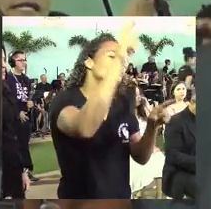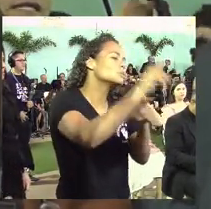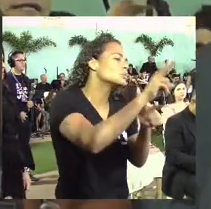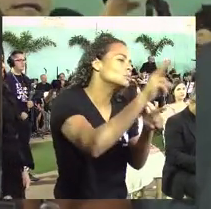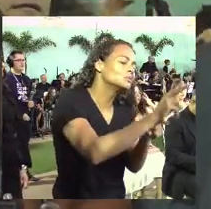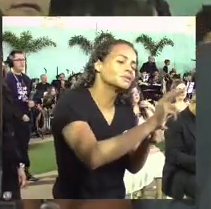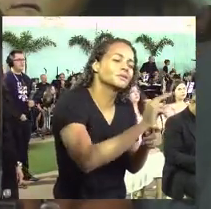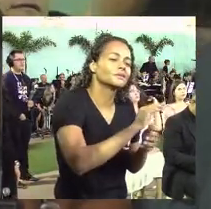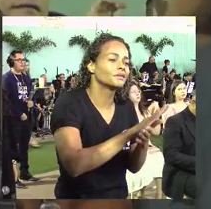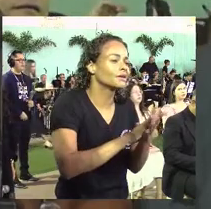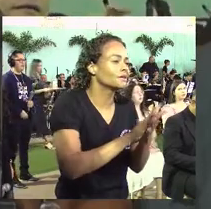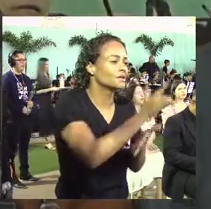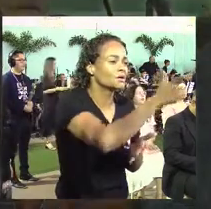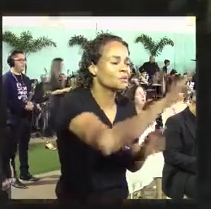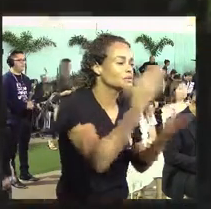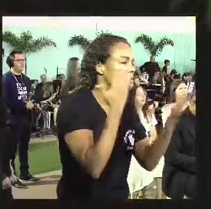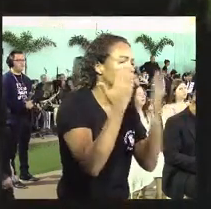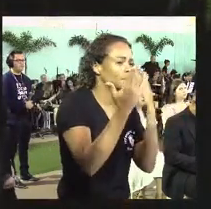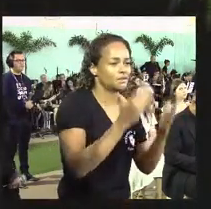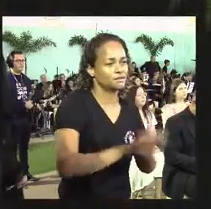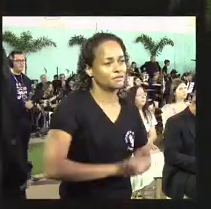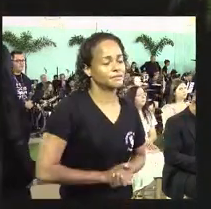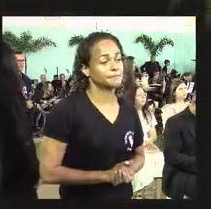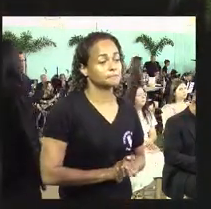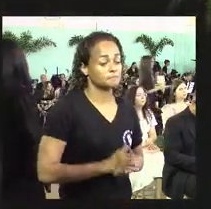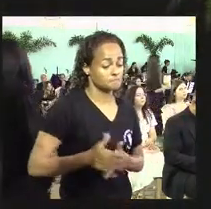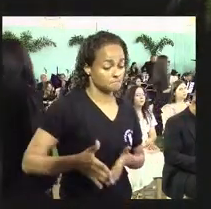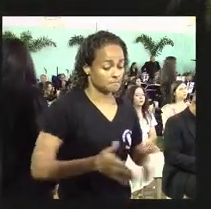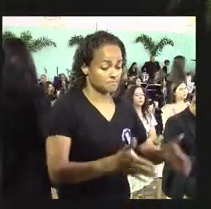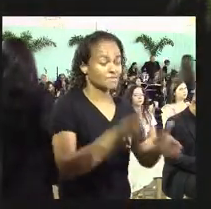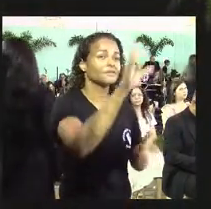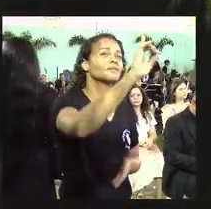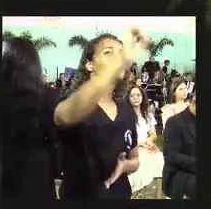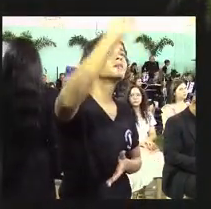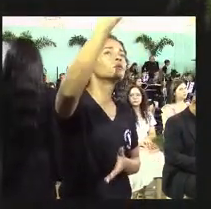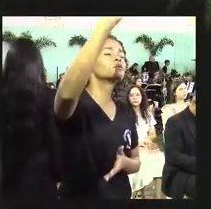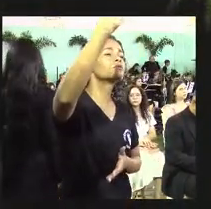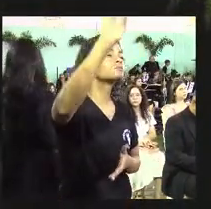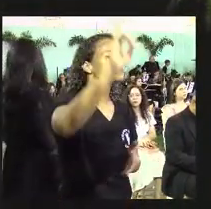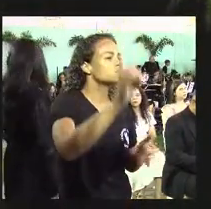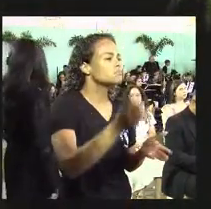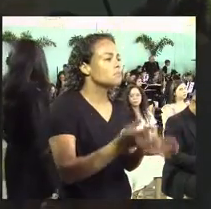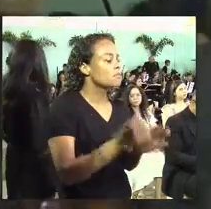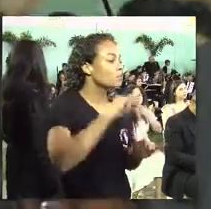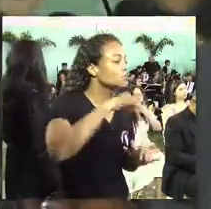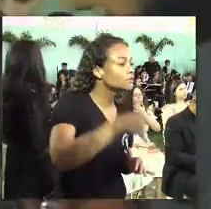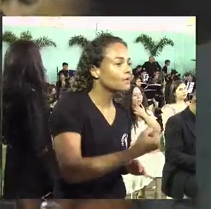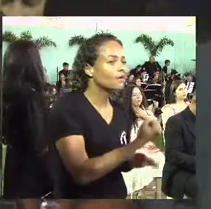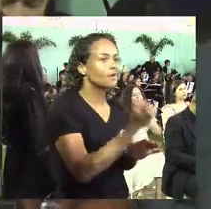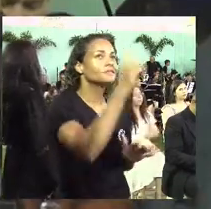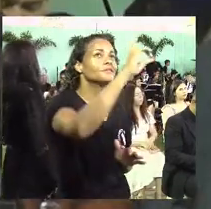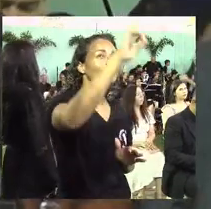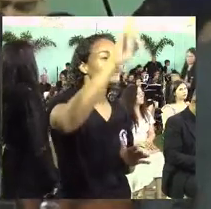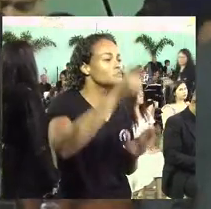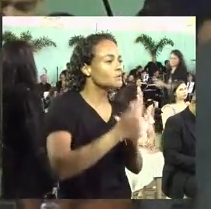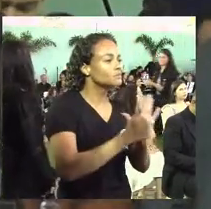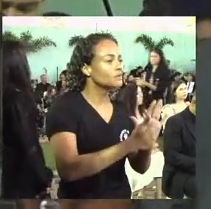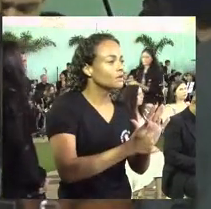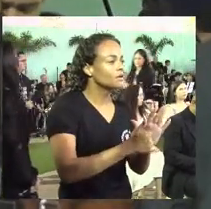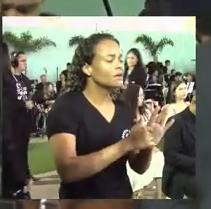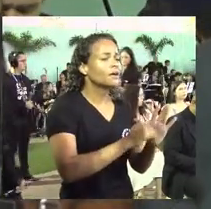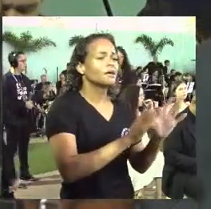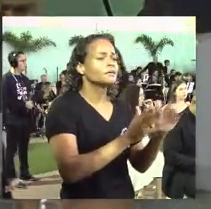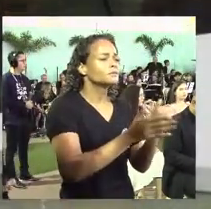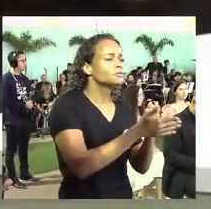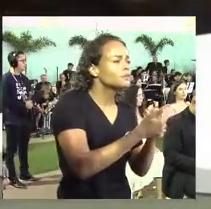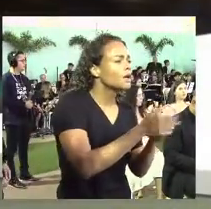a maneira que ele faz o caminho que ele abre a porta que ele abre a segurança